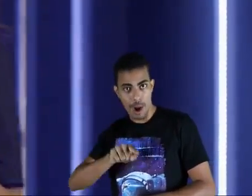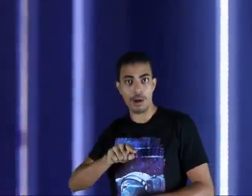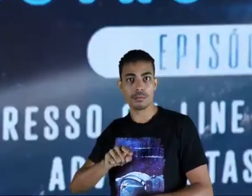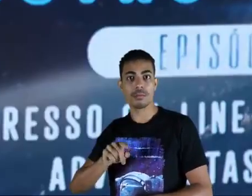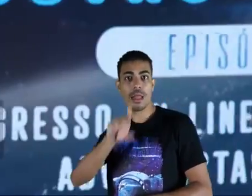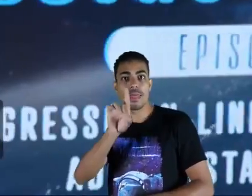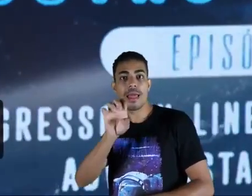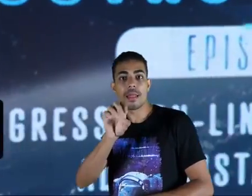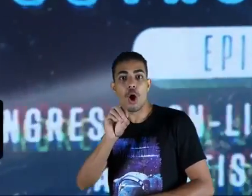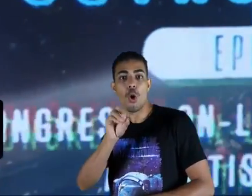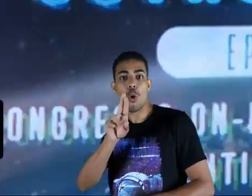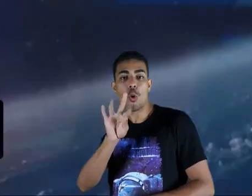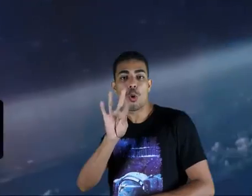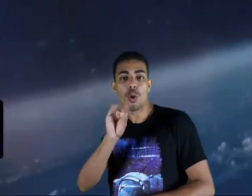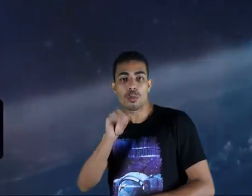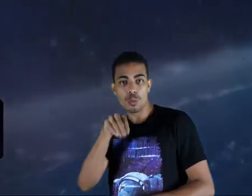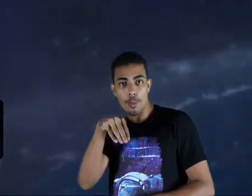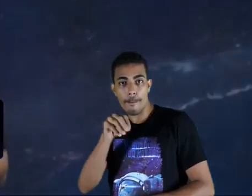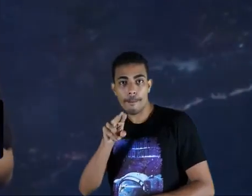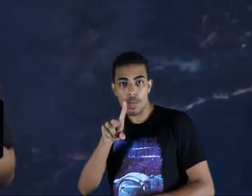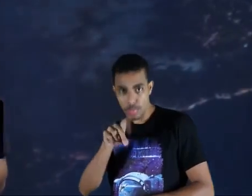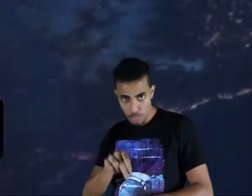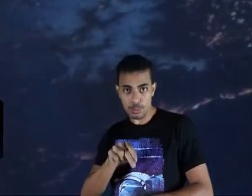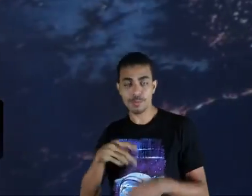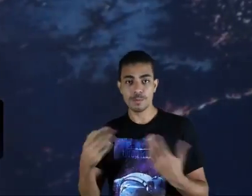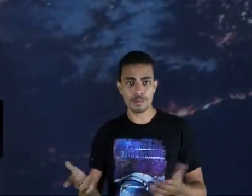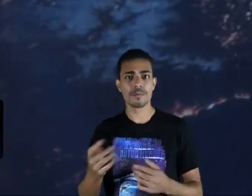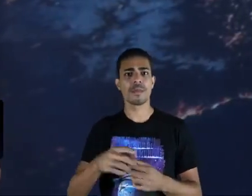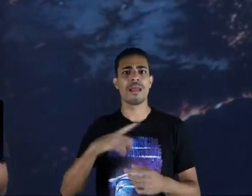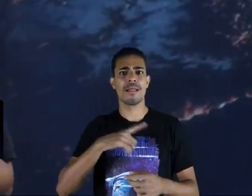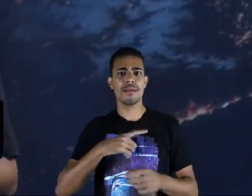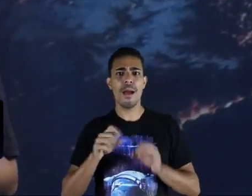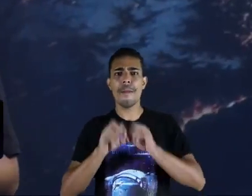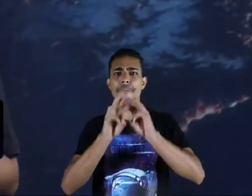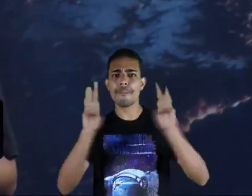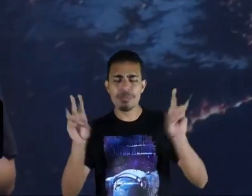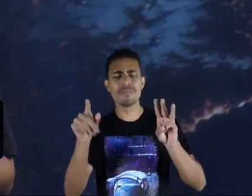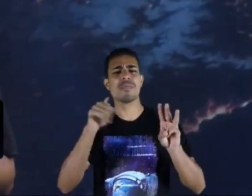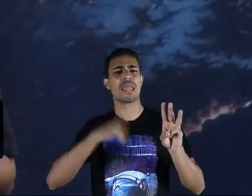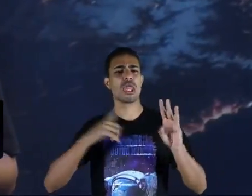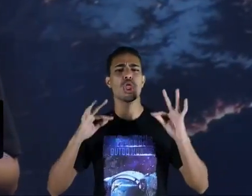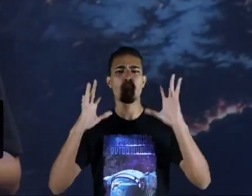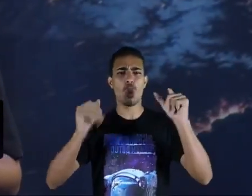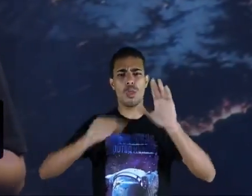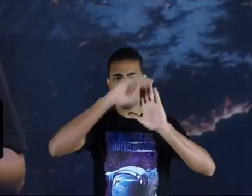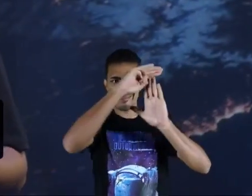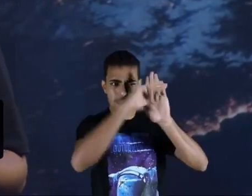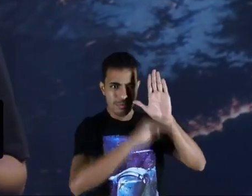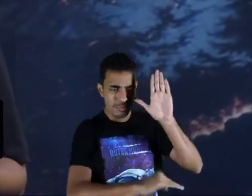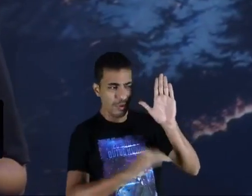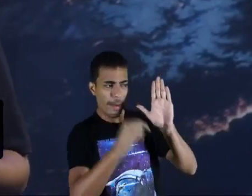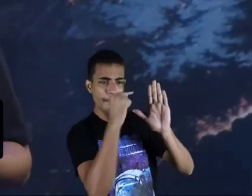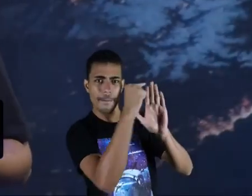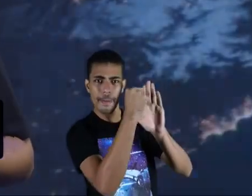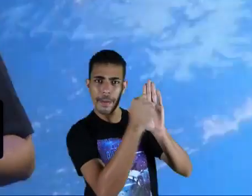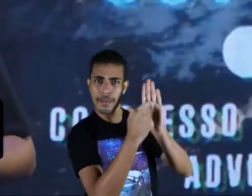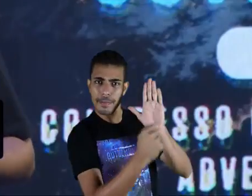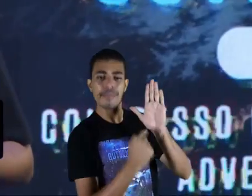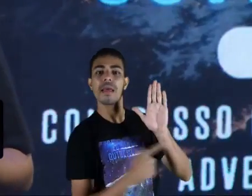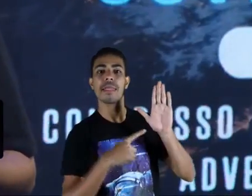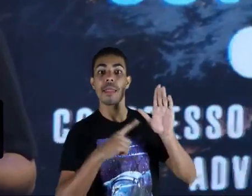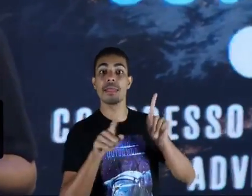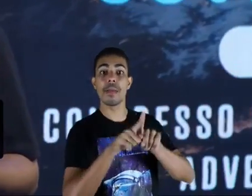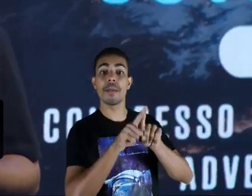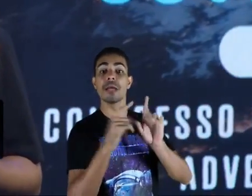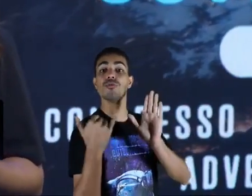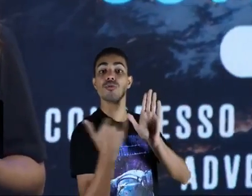adv.st/deoutromundo. Você entra aí no site, lá tem a programação completa. Tem o tem um link para você se inscrever para